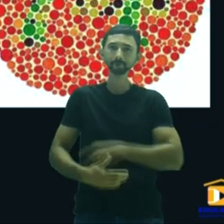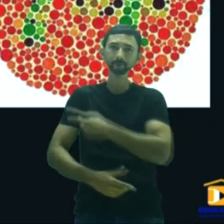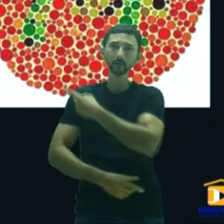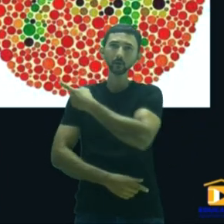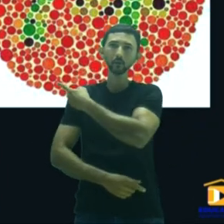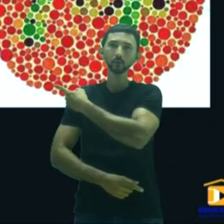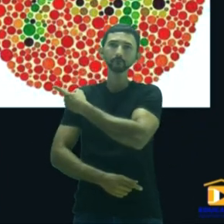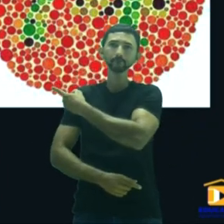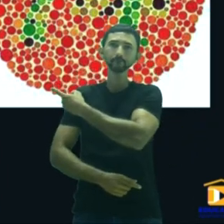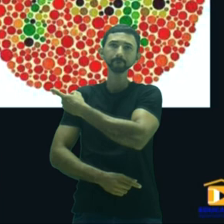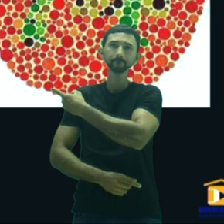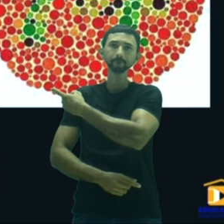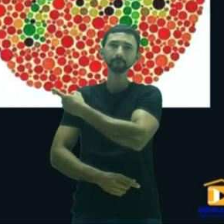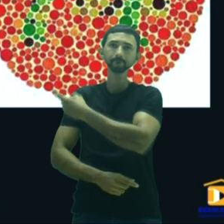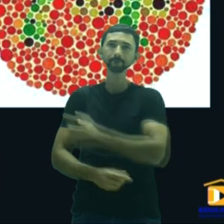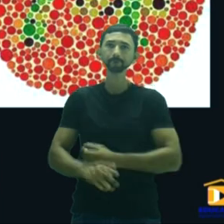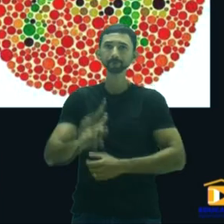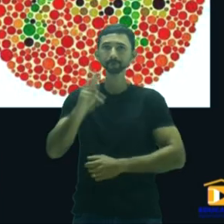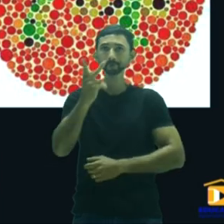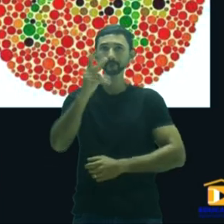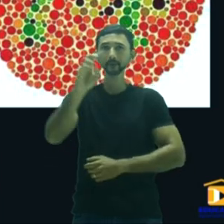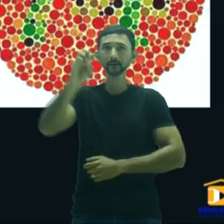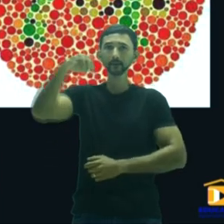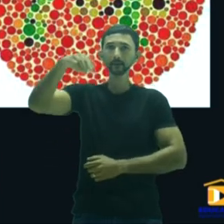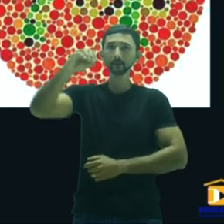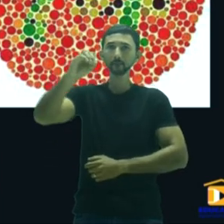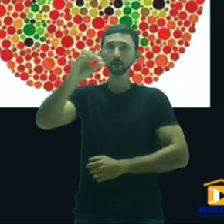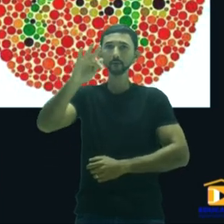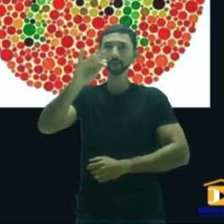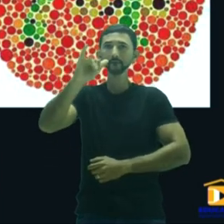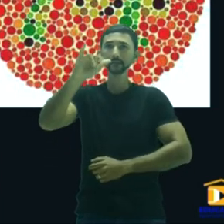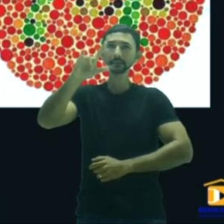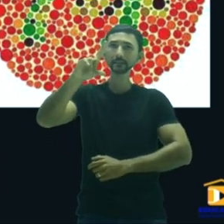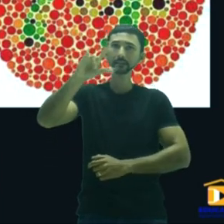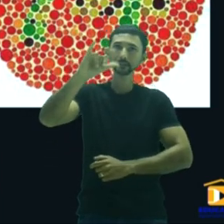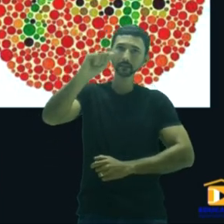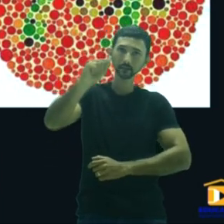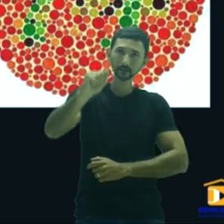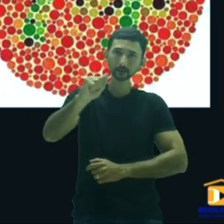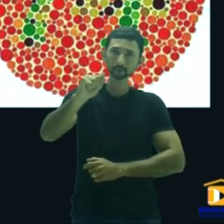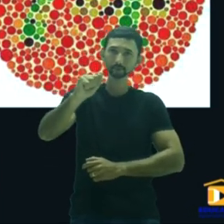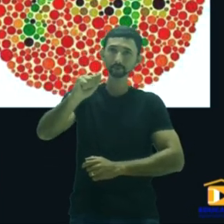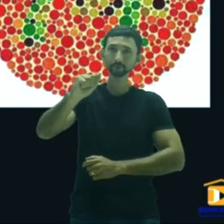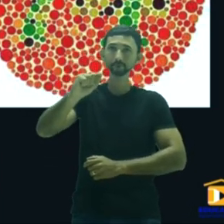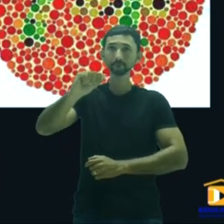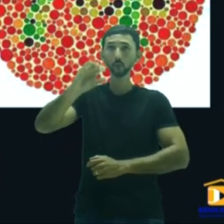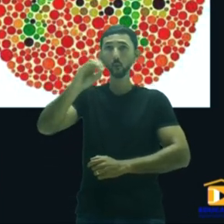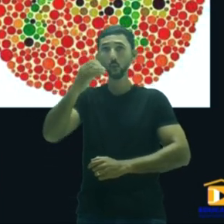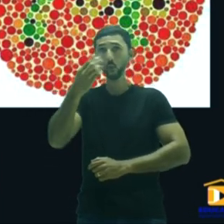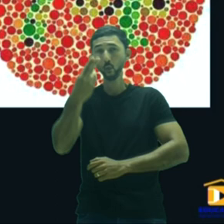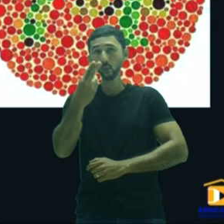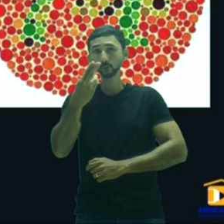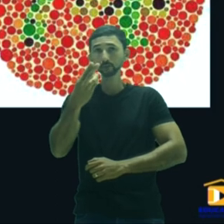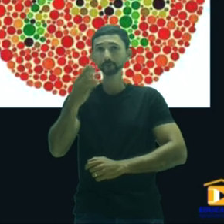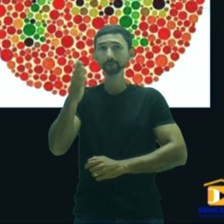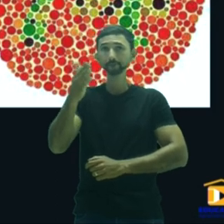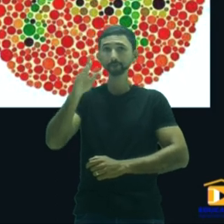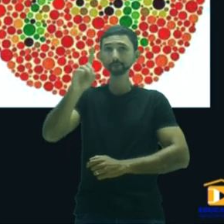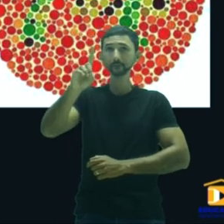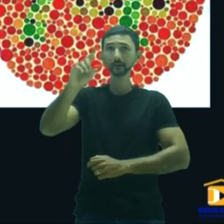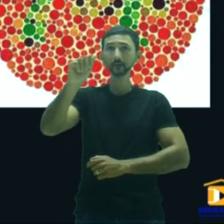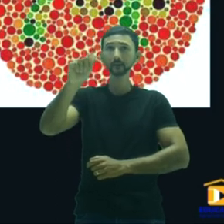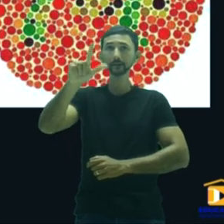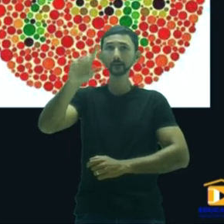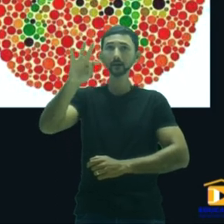da hemofilia e do daltonismo. Quem são os daltônicos? Pessoal, os daltônicos